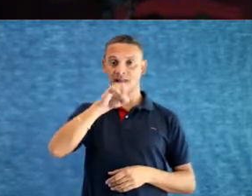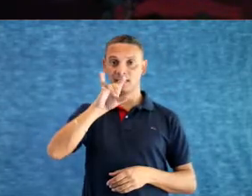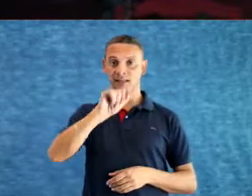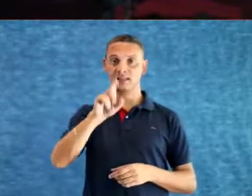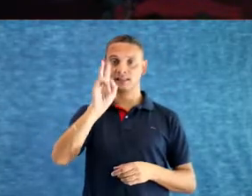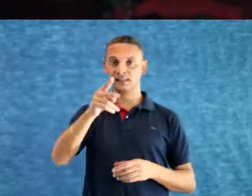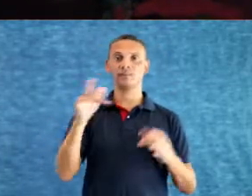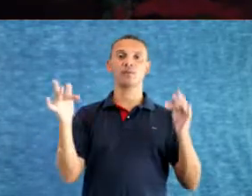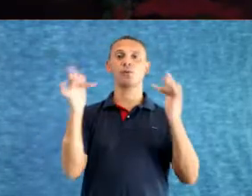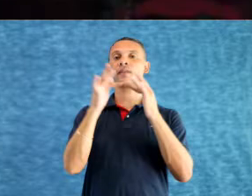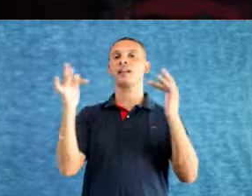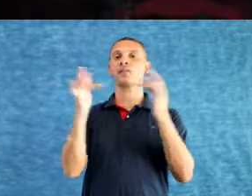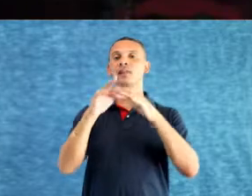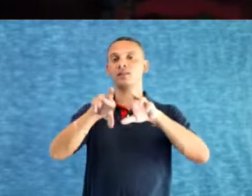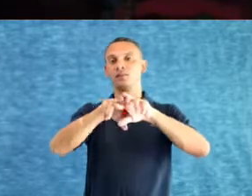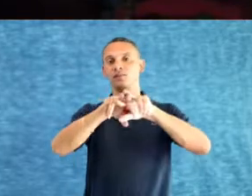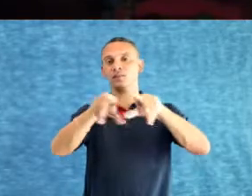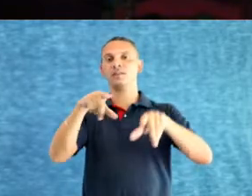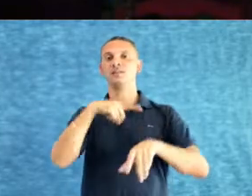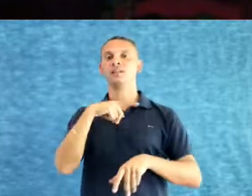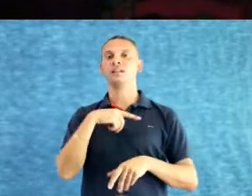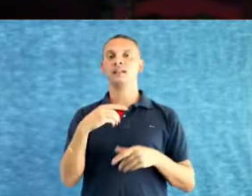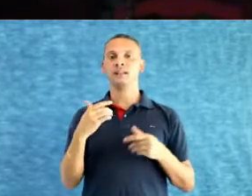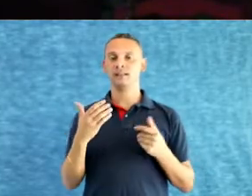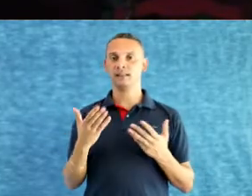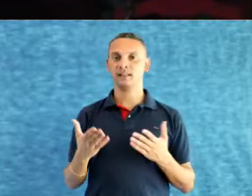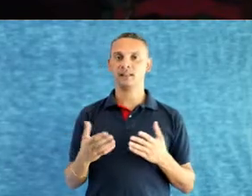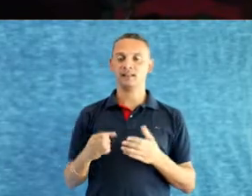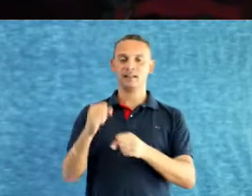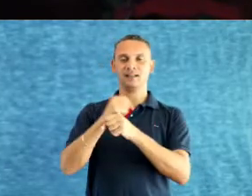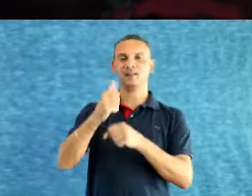o progresso de um país ou o seu atraso, ela que acrescenta.